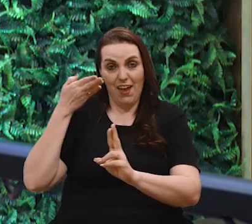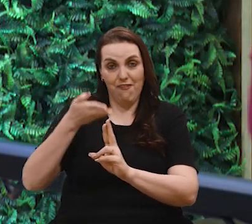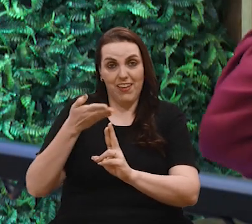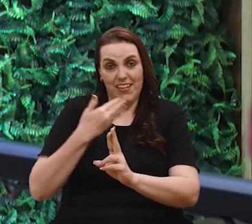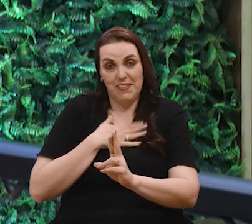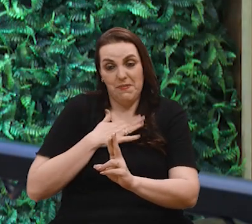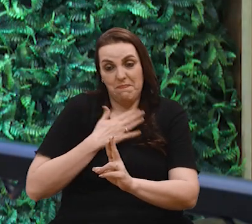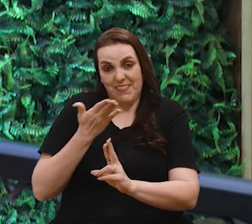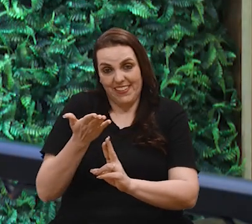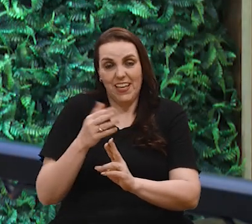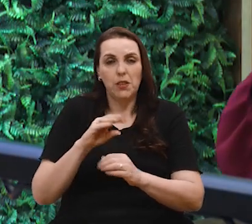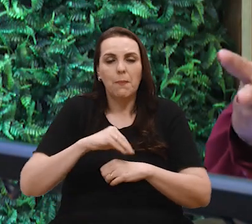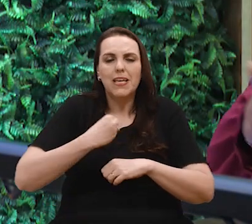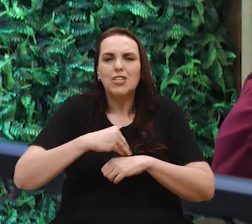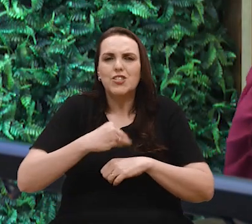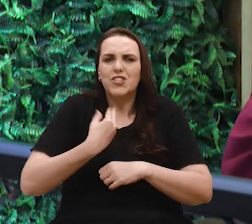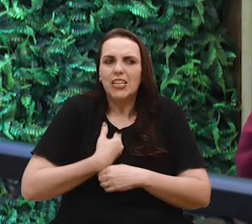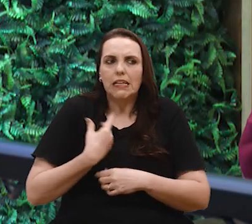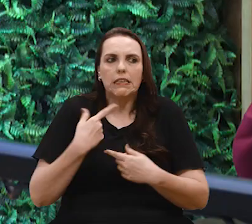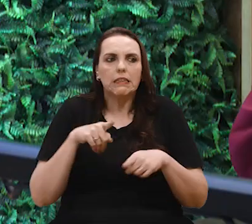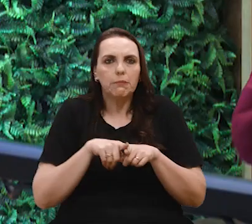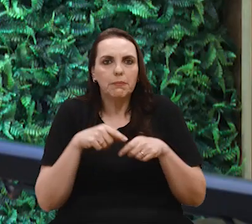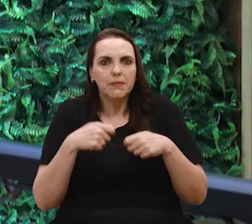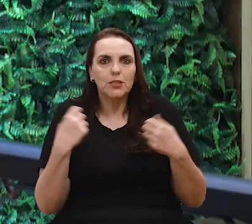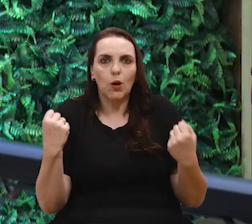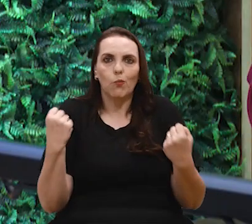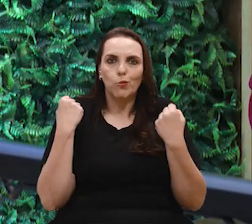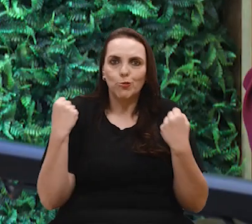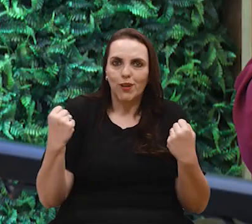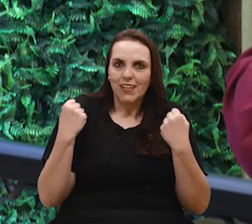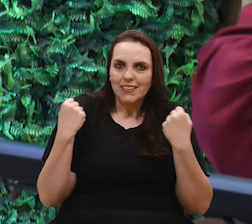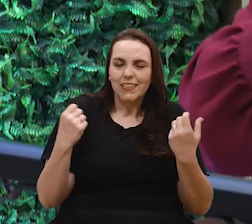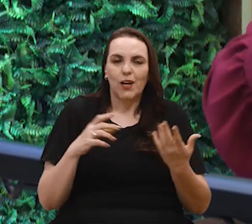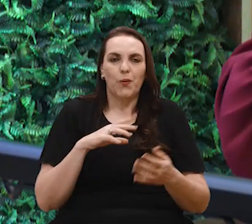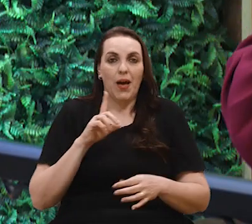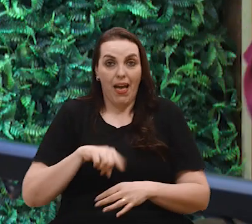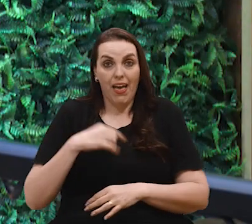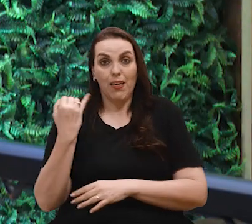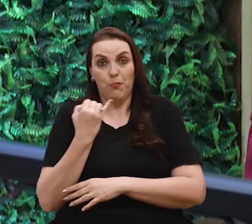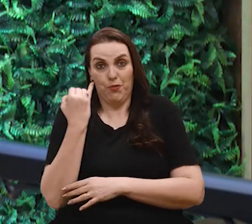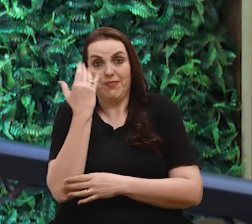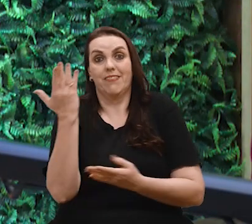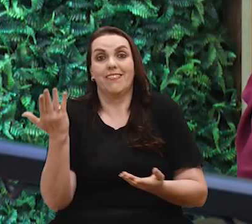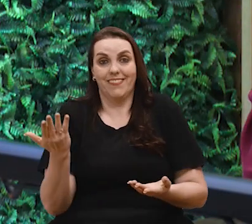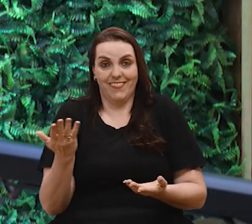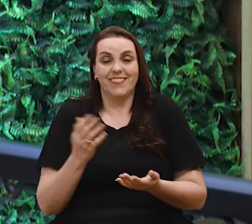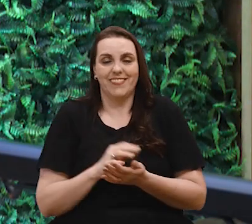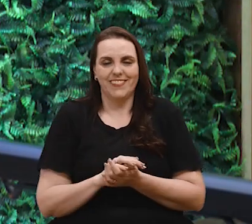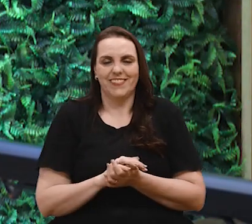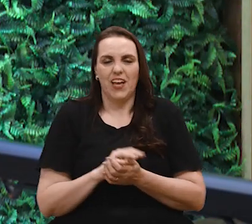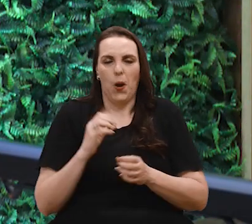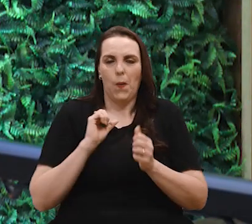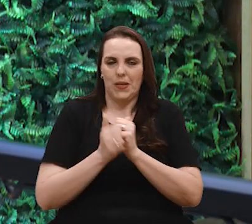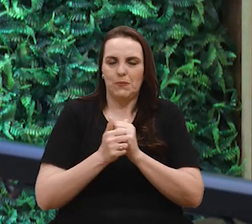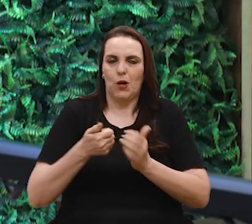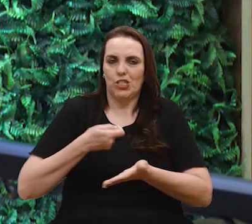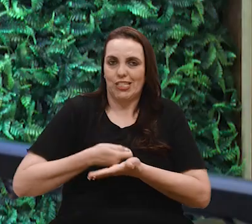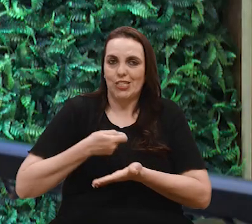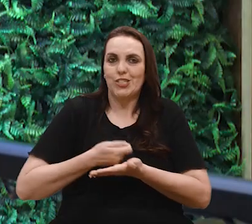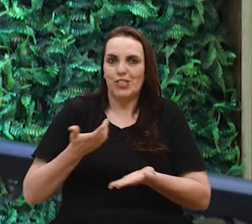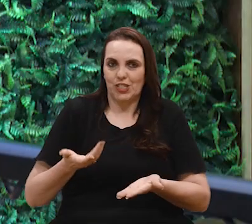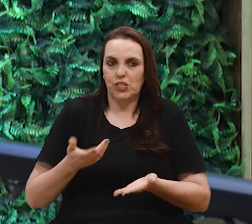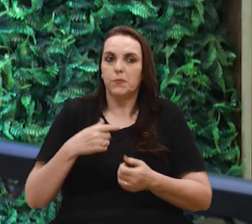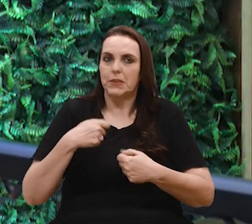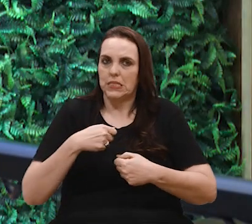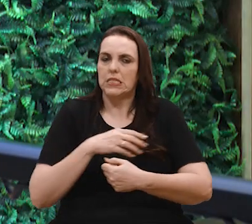mim, algumas indicações até, preciso também fazer musculação, porque como a gente falou... Reforço é importante. O esporte exige, né? E ele tinha me chamado a atenção para